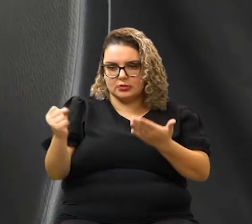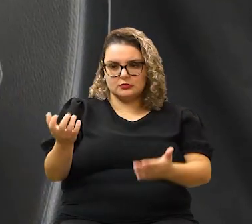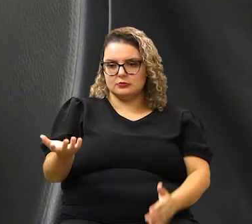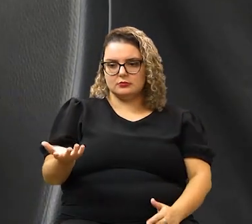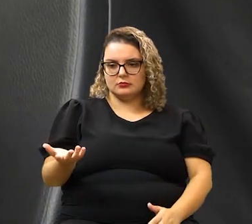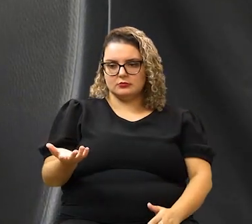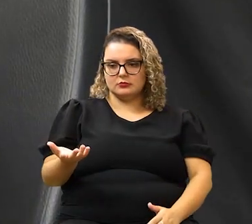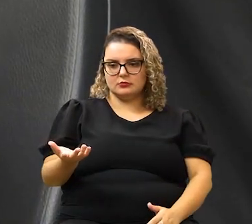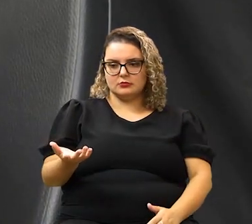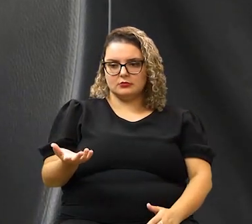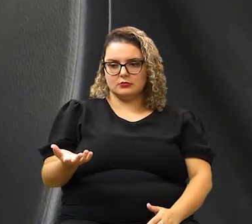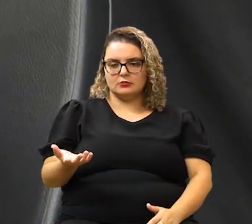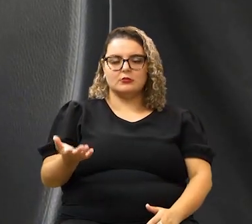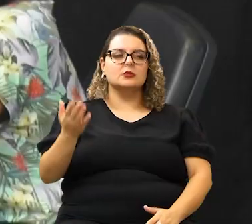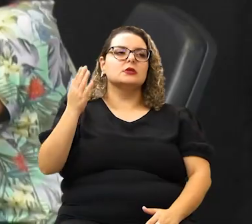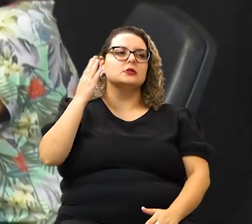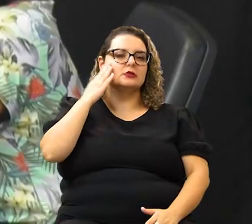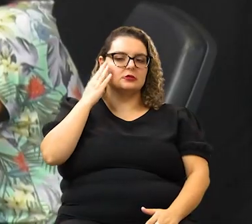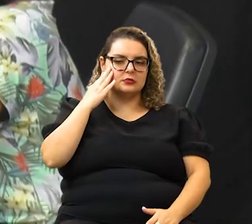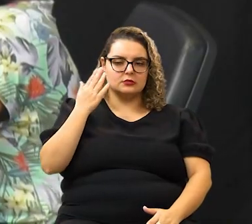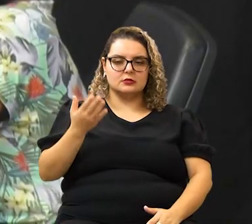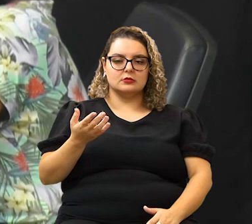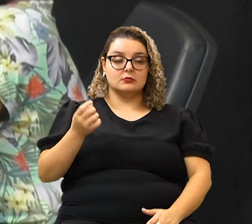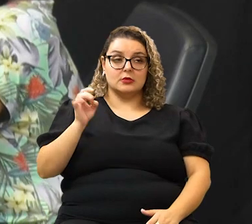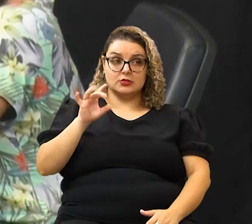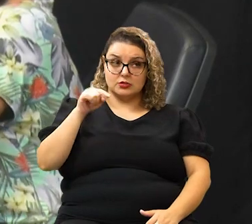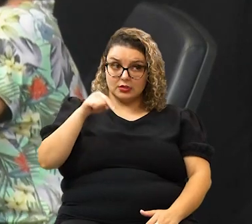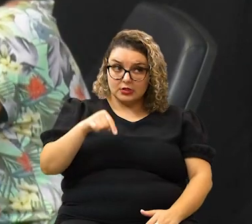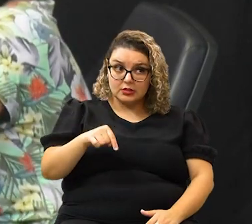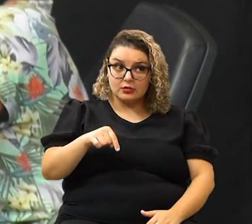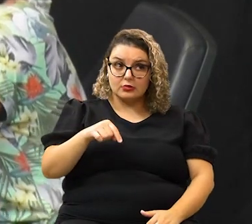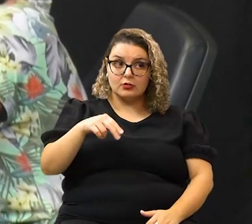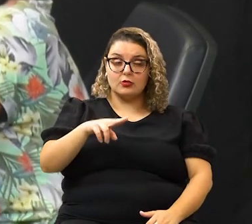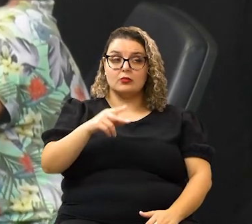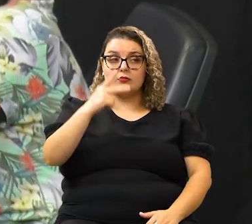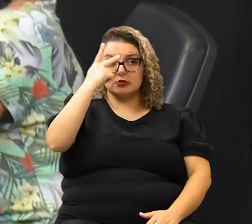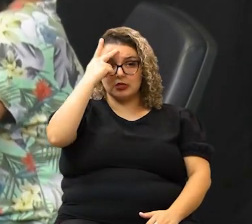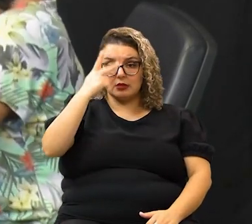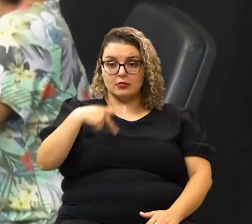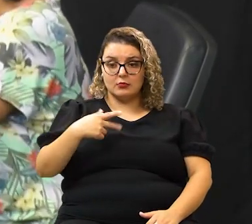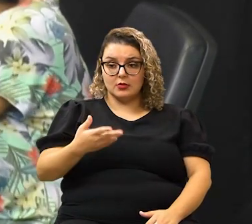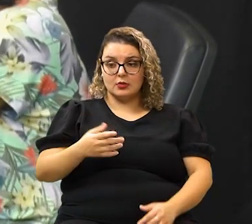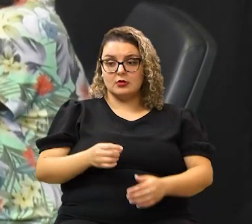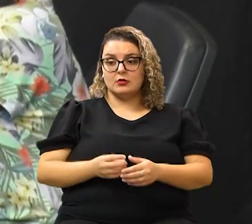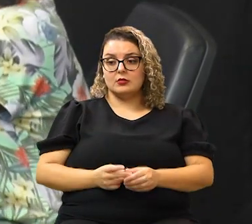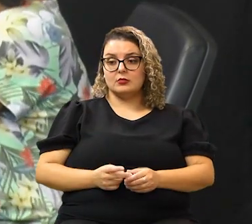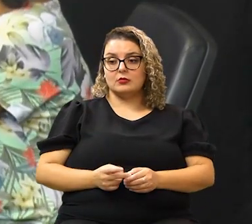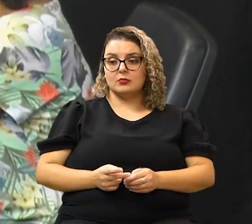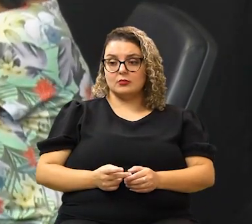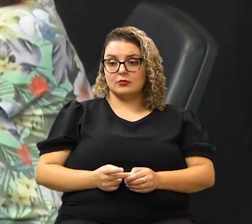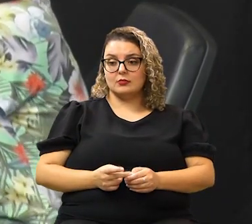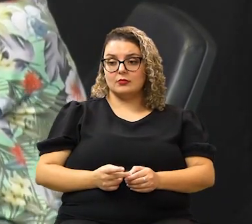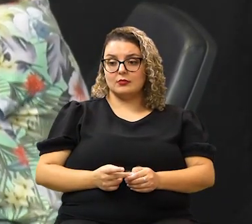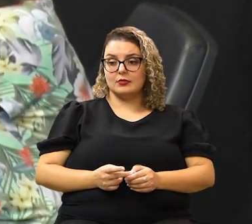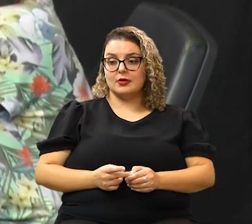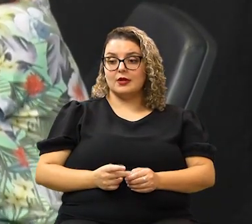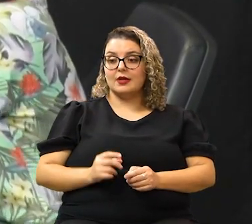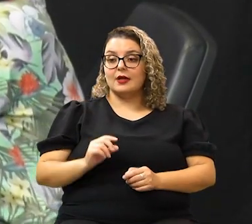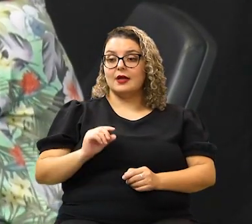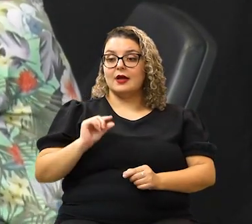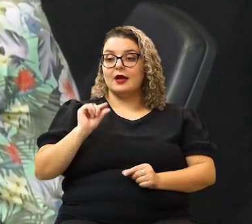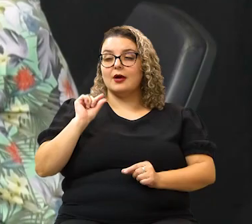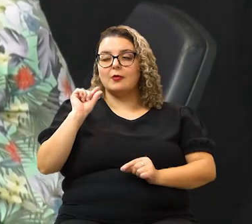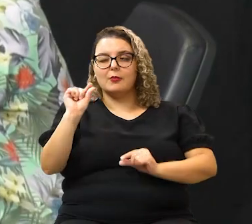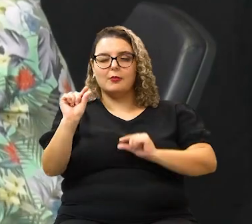Mas isso só aqui ou você é assim mesmo? Eu acho que um pouquinho. Um pouquinho de cada. Pouquinho, eu sou um